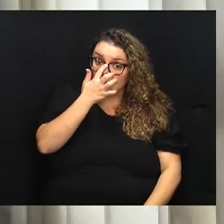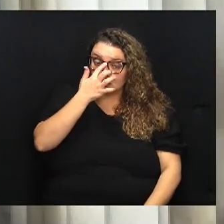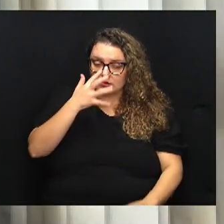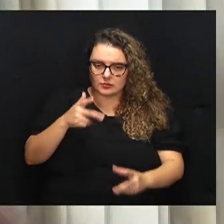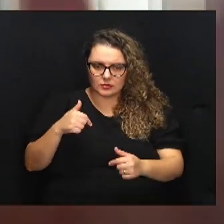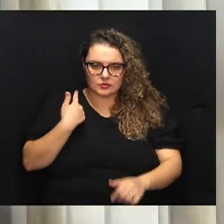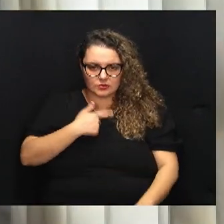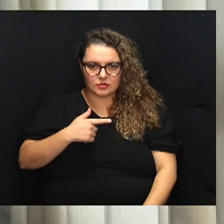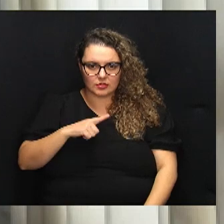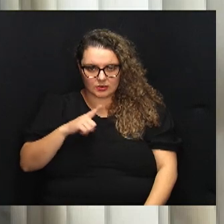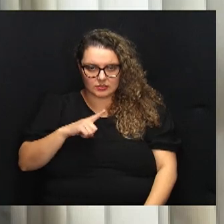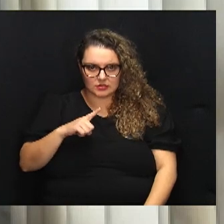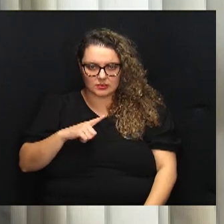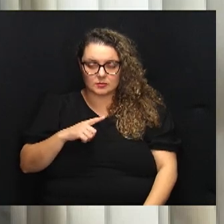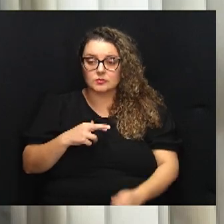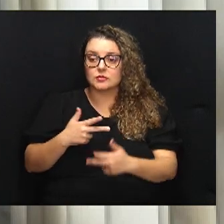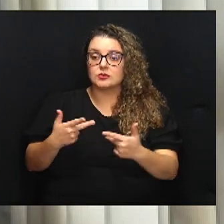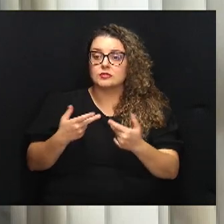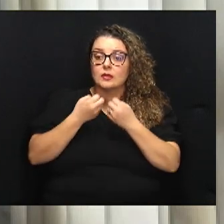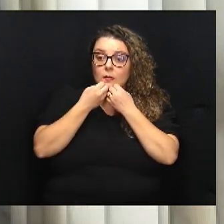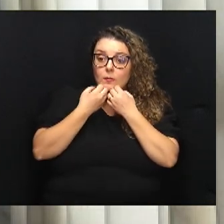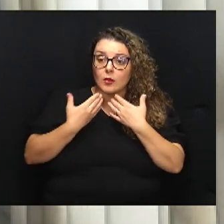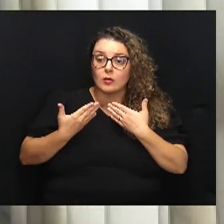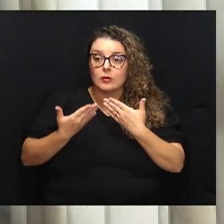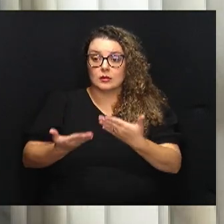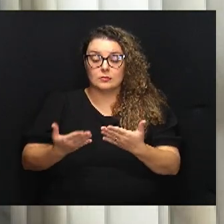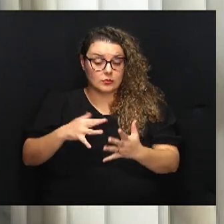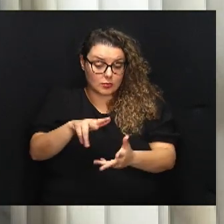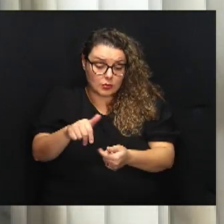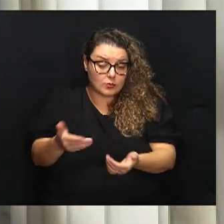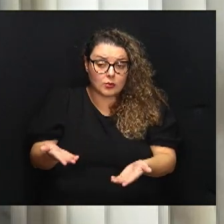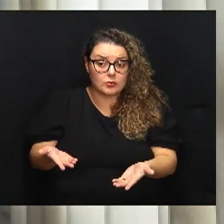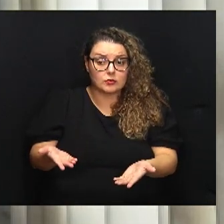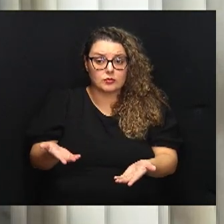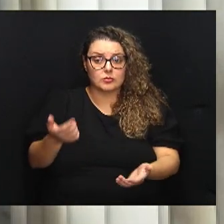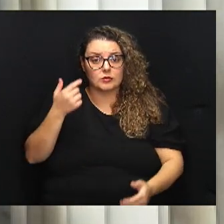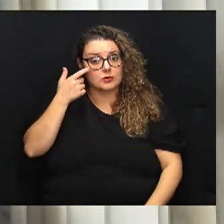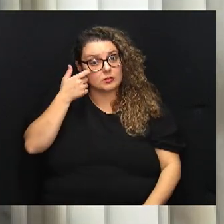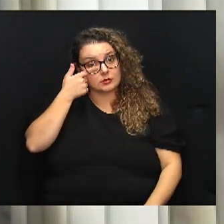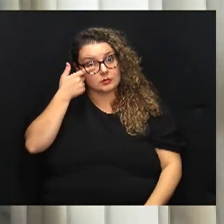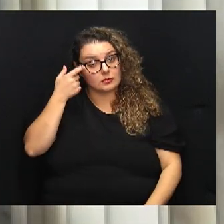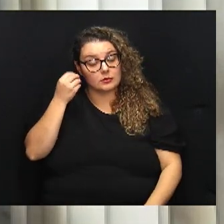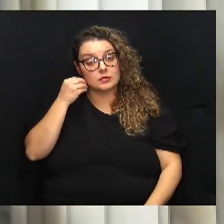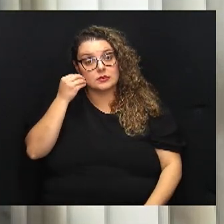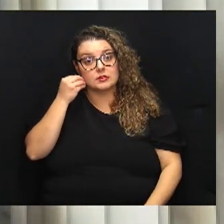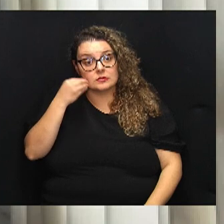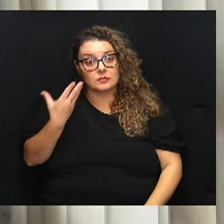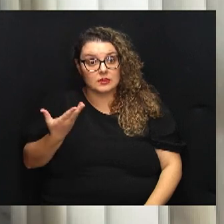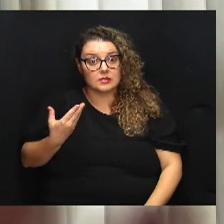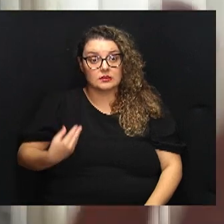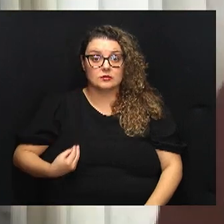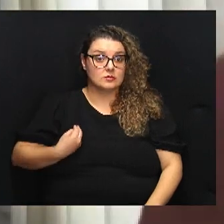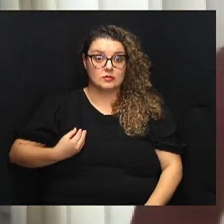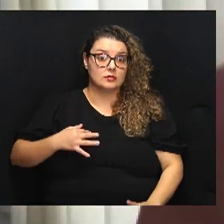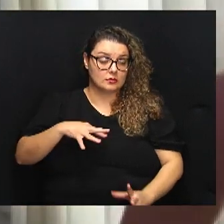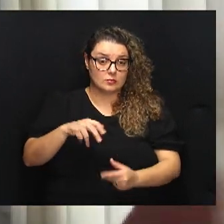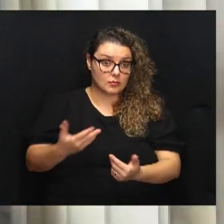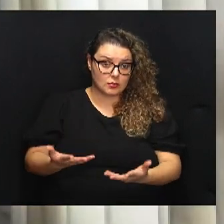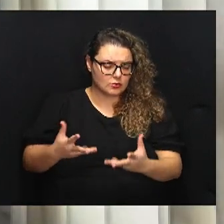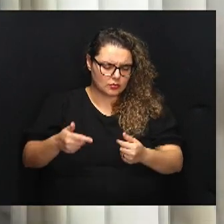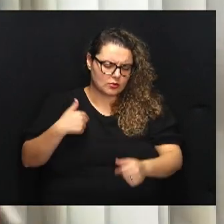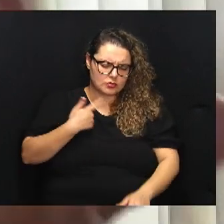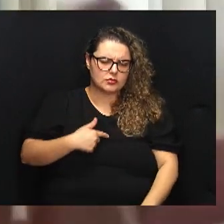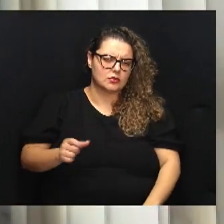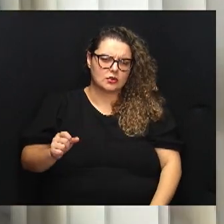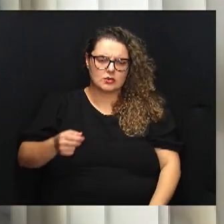temos coisas boas a colocar para o mundo, né? Experiências de vida para colocar para o mundo. Todos nós, Gabriel, Sim.